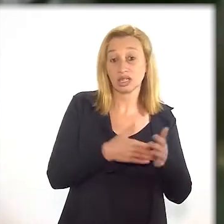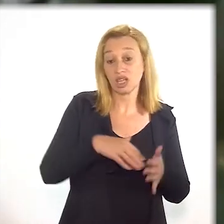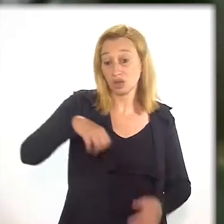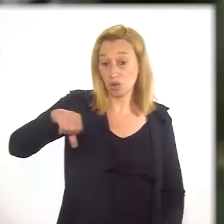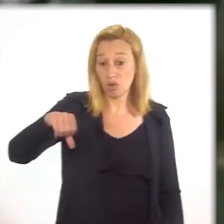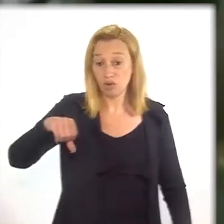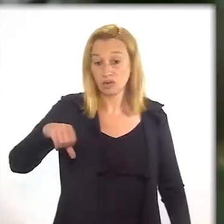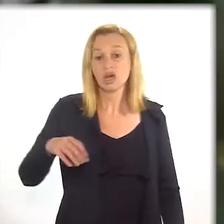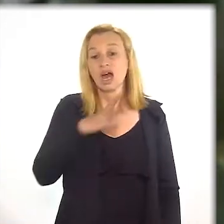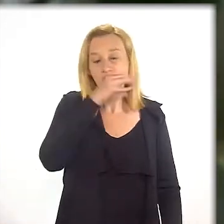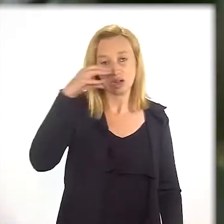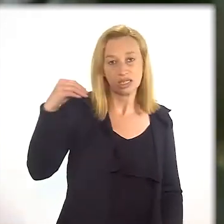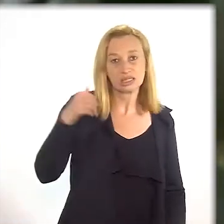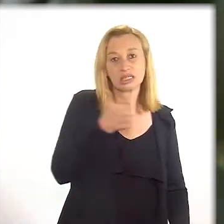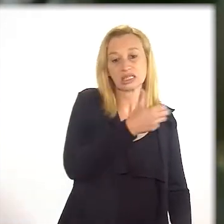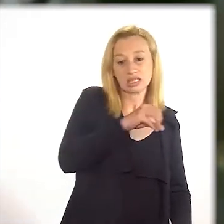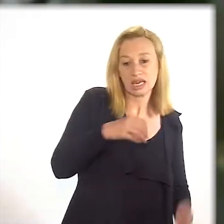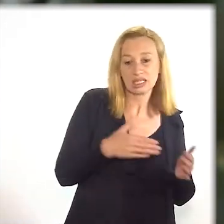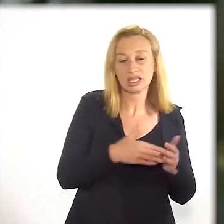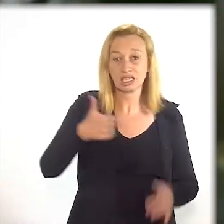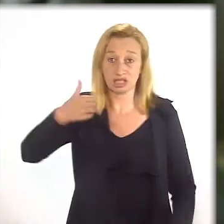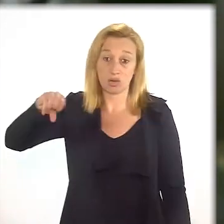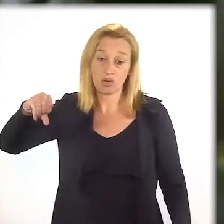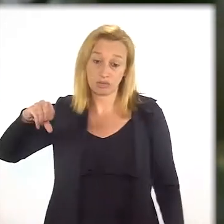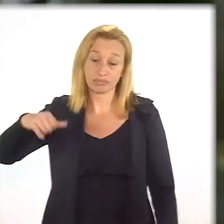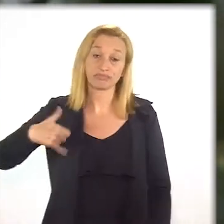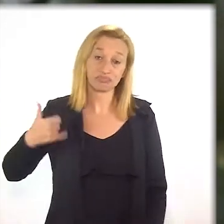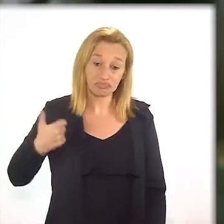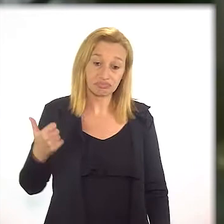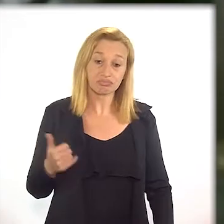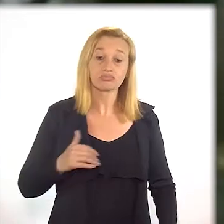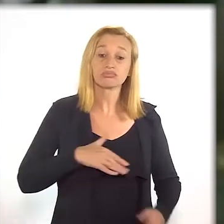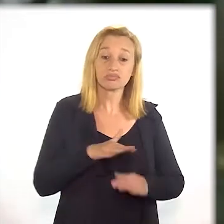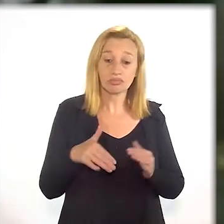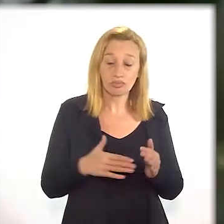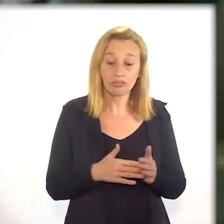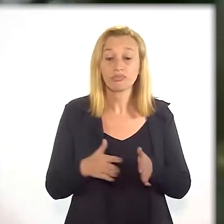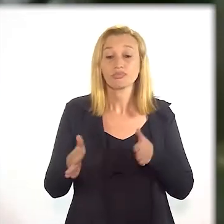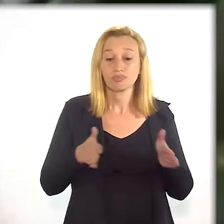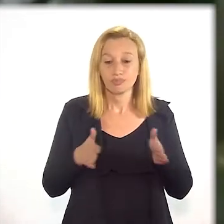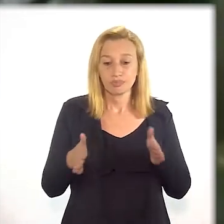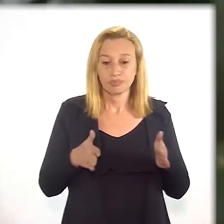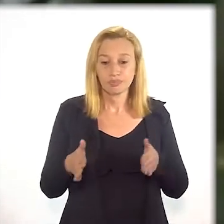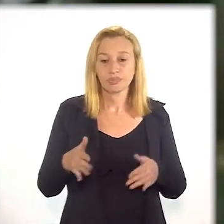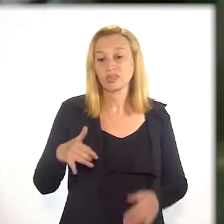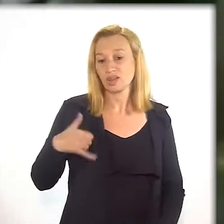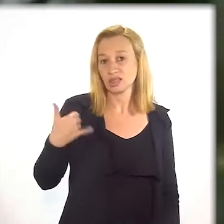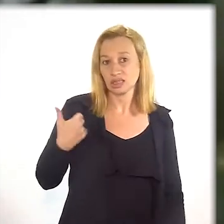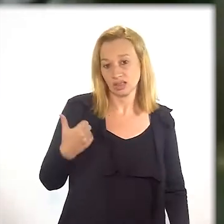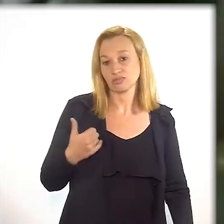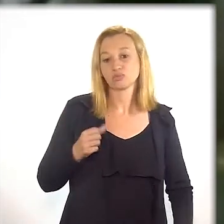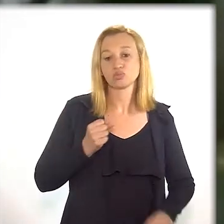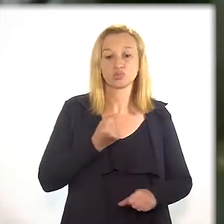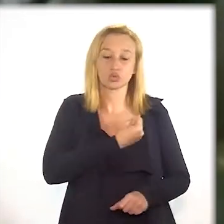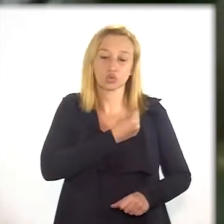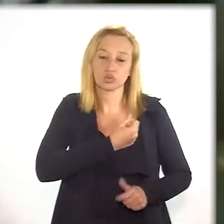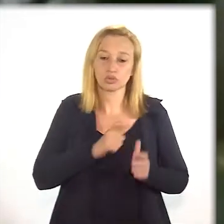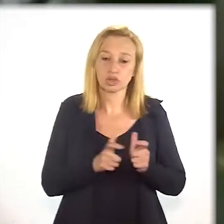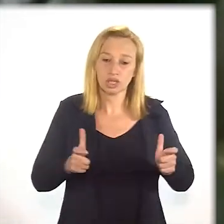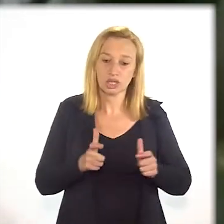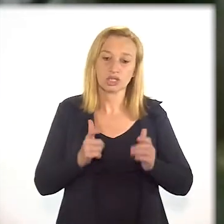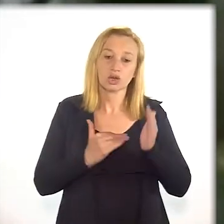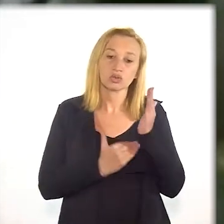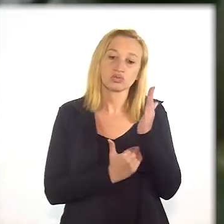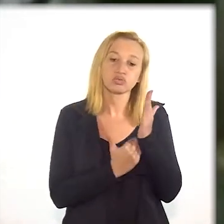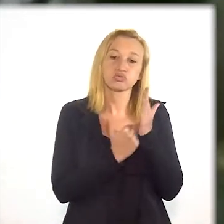9 anos e os adolescentes de 10 a 19 anos. Em todas as faixas etárias, nessas faixas etárias, houve um aumento no excesso de